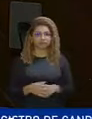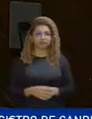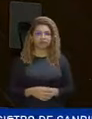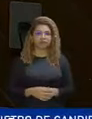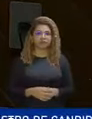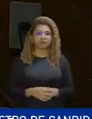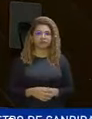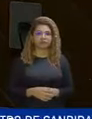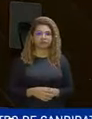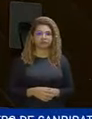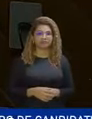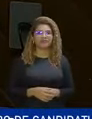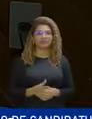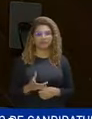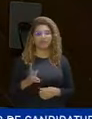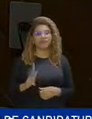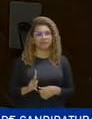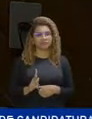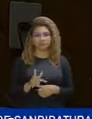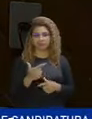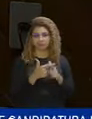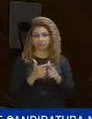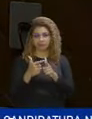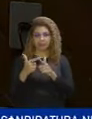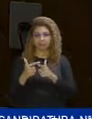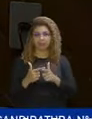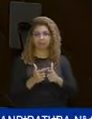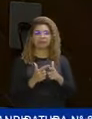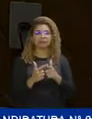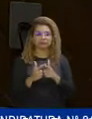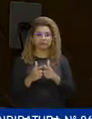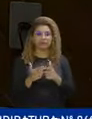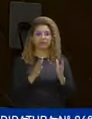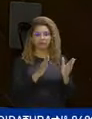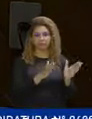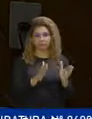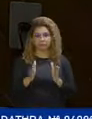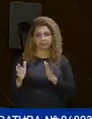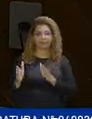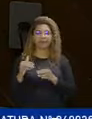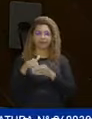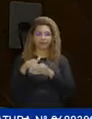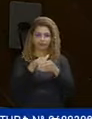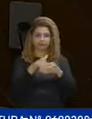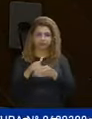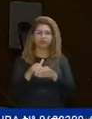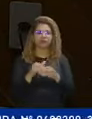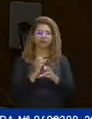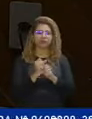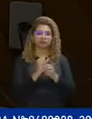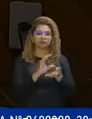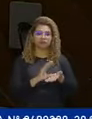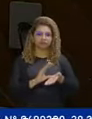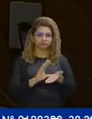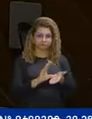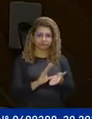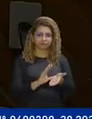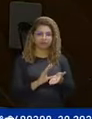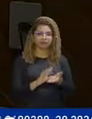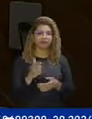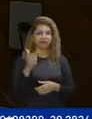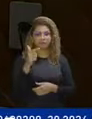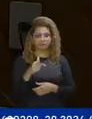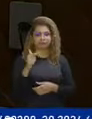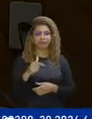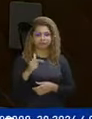No que se refere aos alegados vícios que maculariam de nulidade o processo de prestação de contas eleitorais do recorrente, anoto que descabe discutir